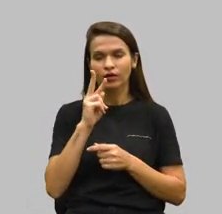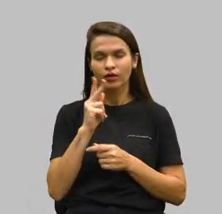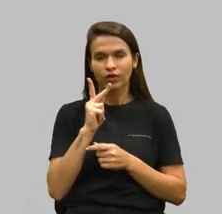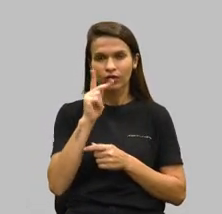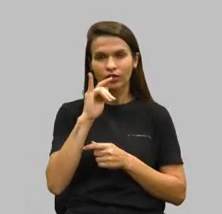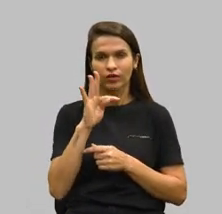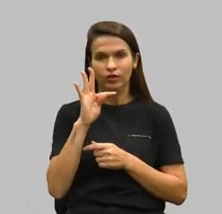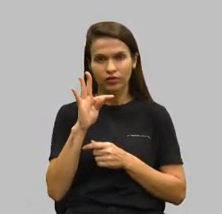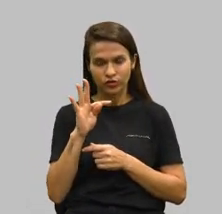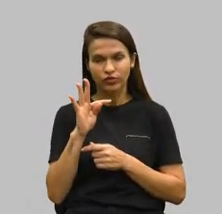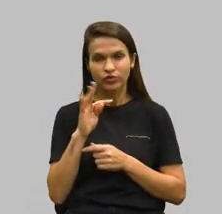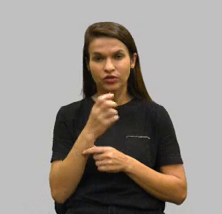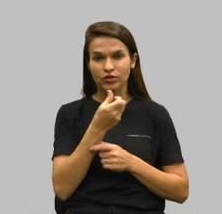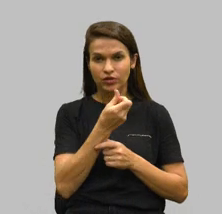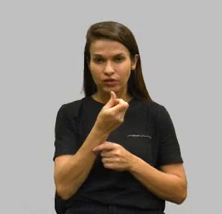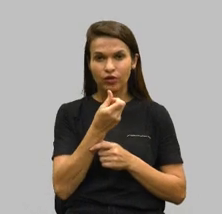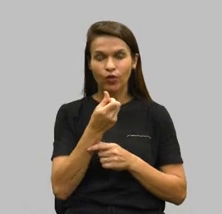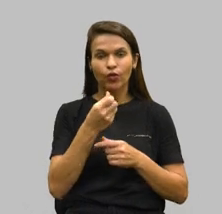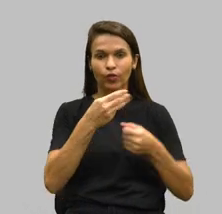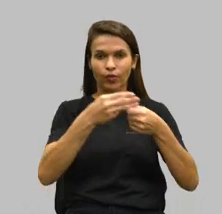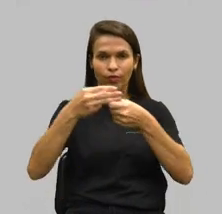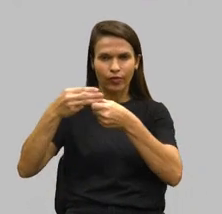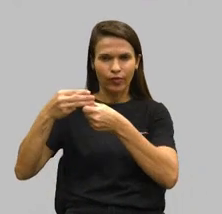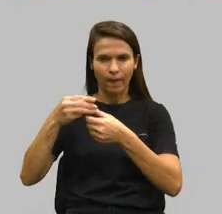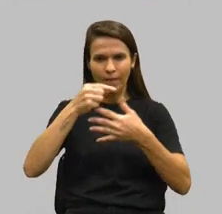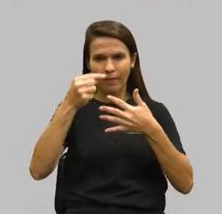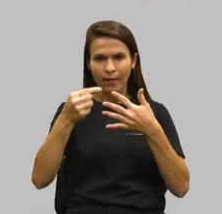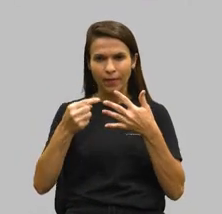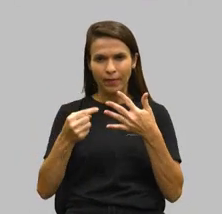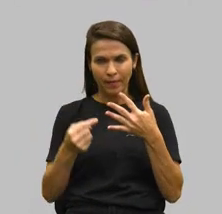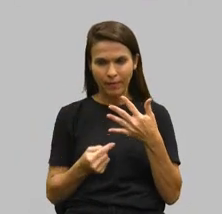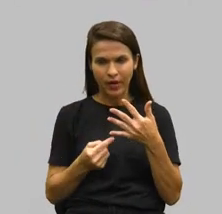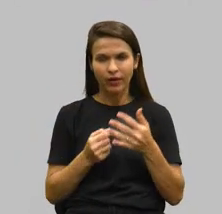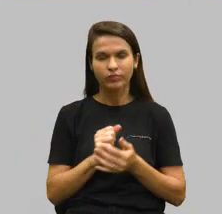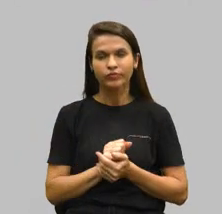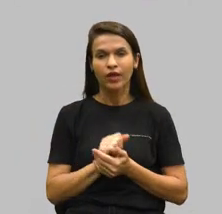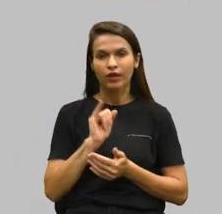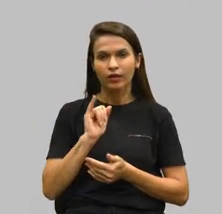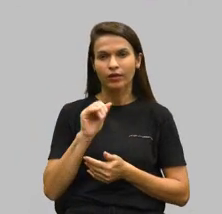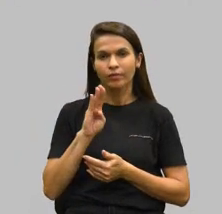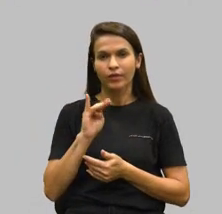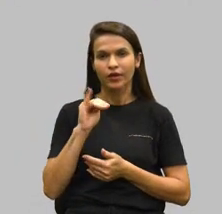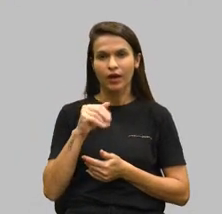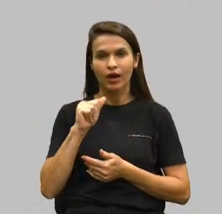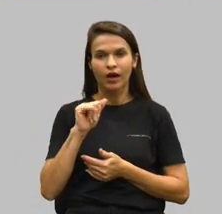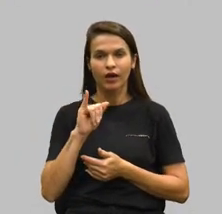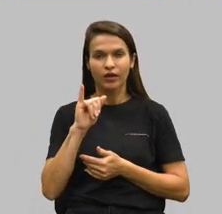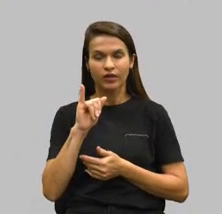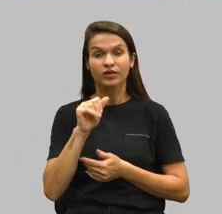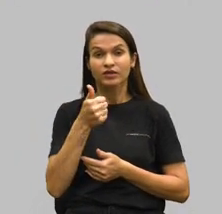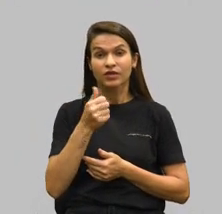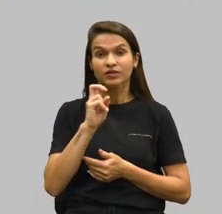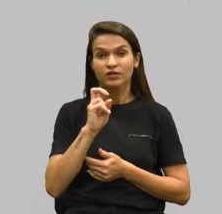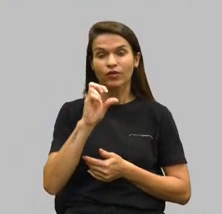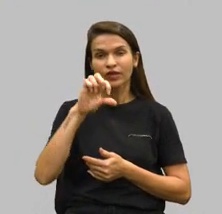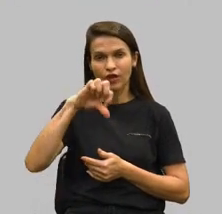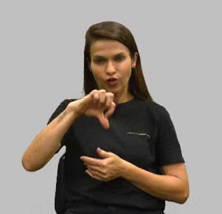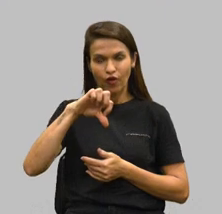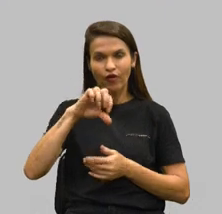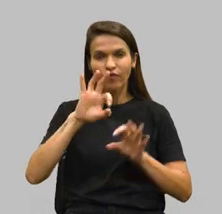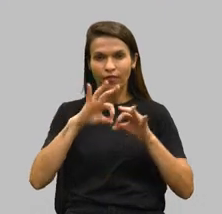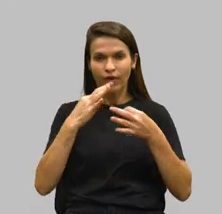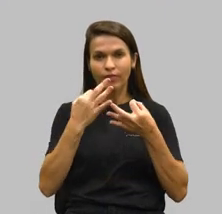realizadas nos municípios de mato verde Bocaiúva Brasília de Minas e Ibiaí 159 famílias foram